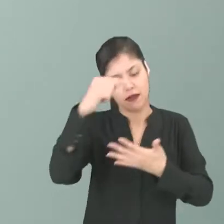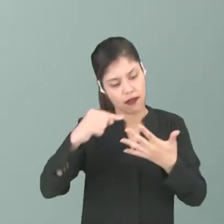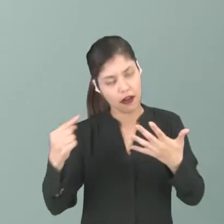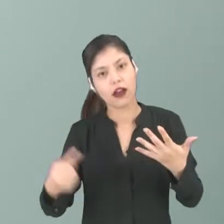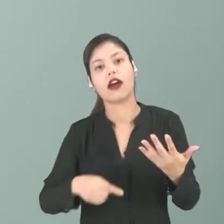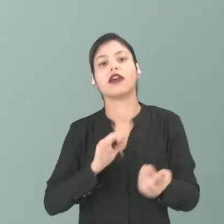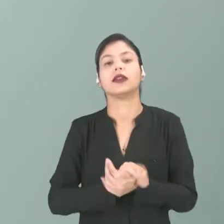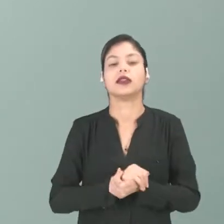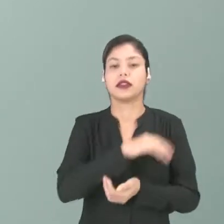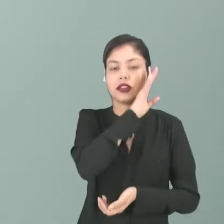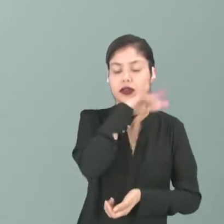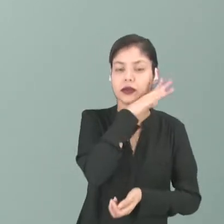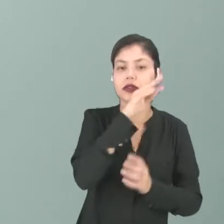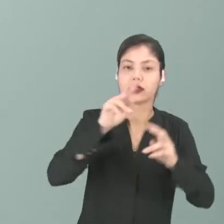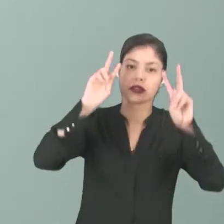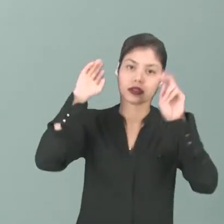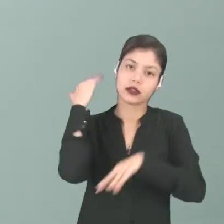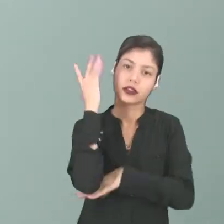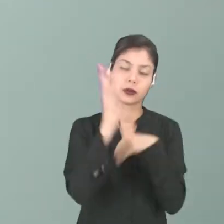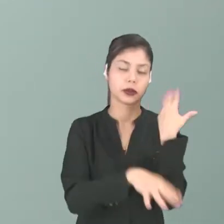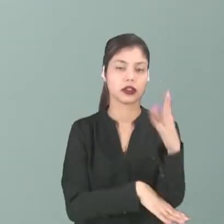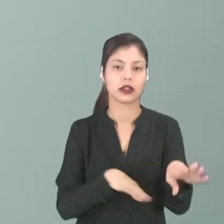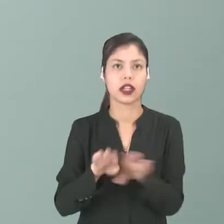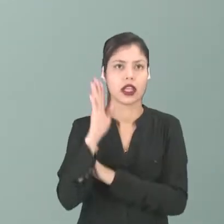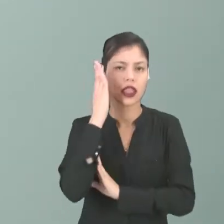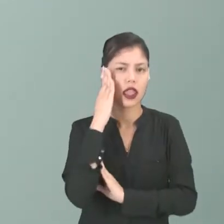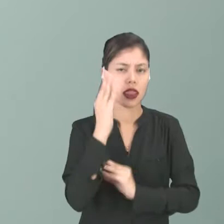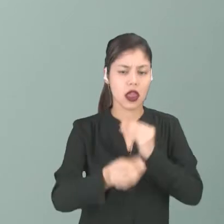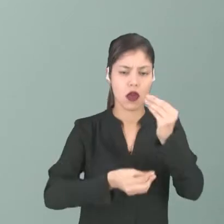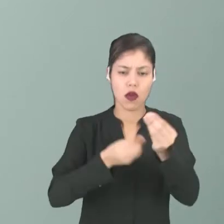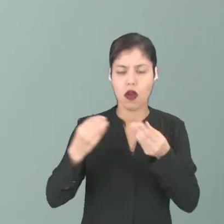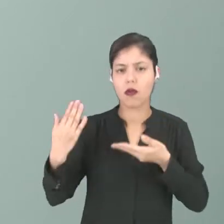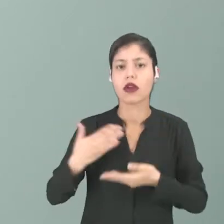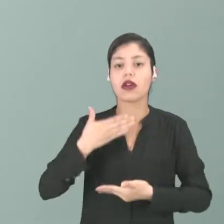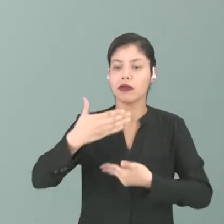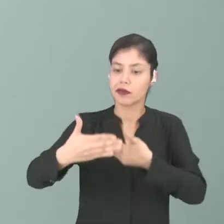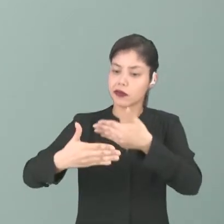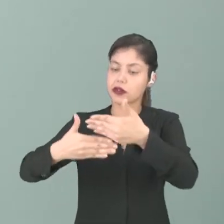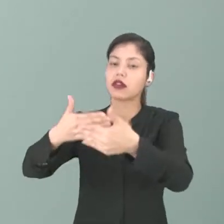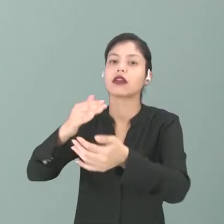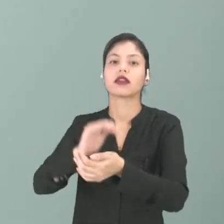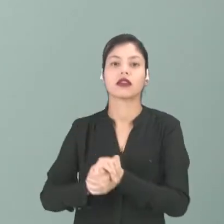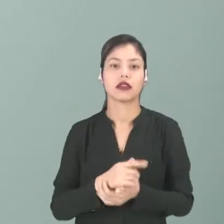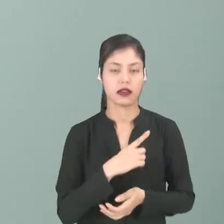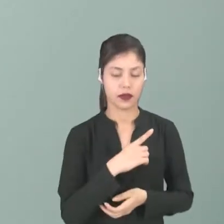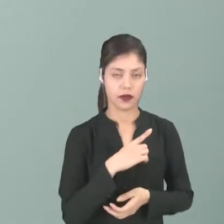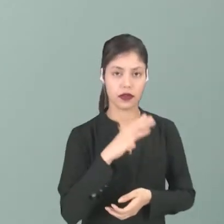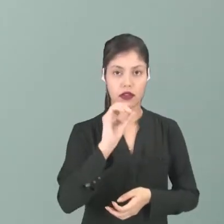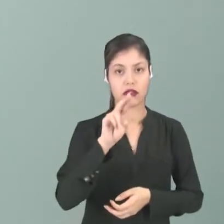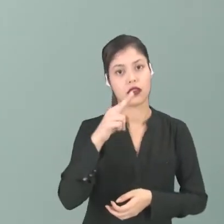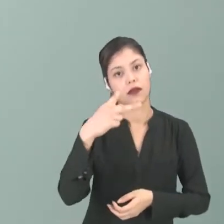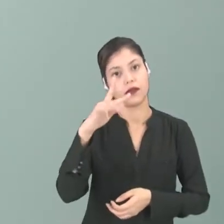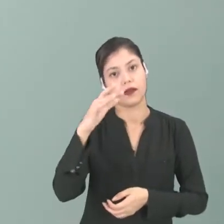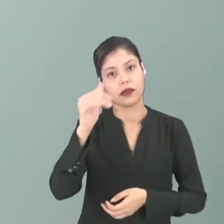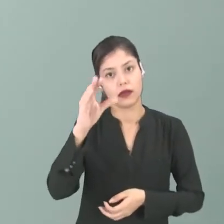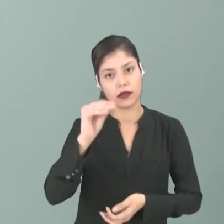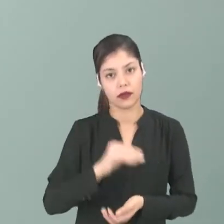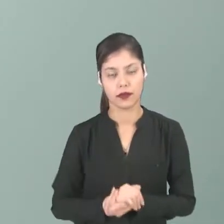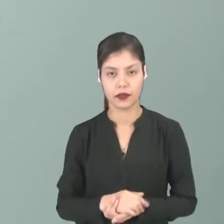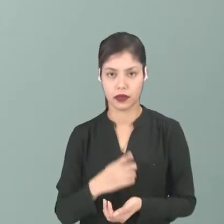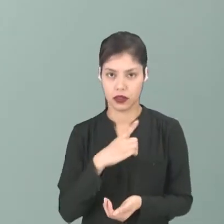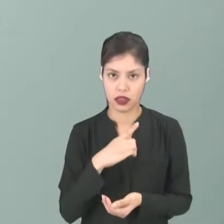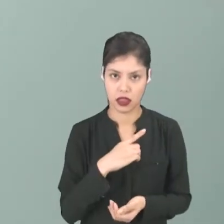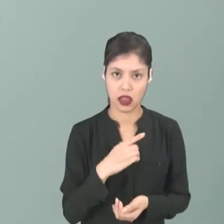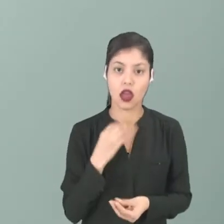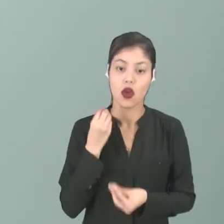né? E aí a gente vai entender um pouquinho de como que ocorreu esse processo de ocupação e como que